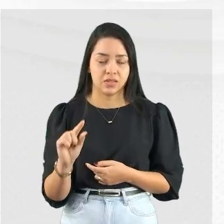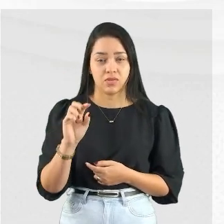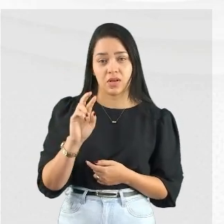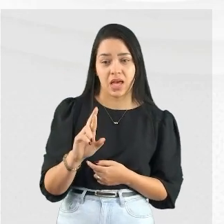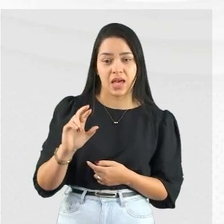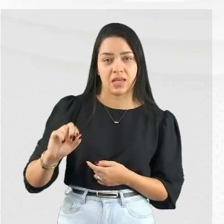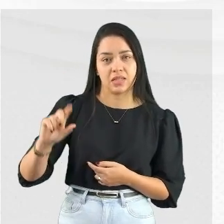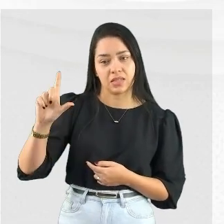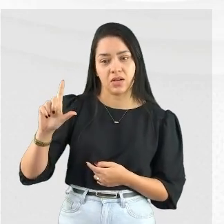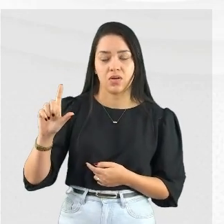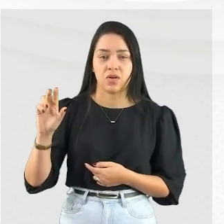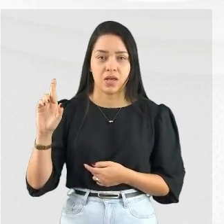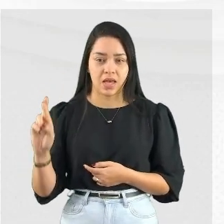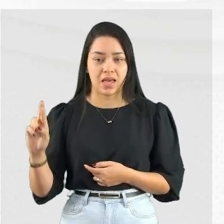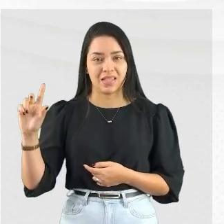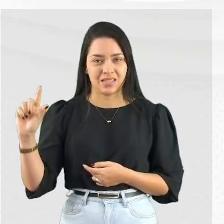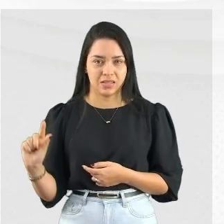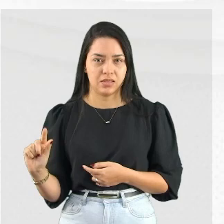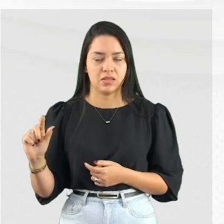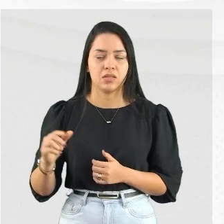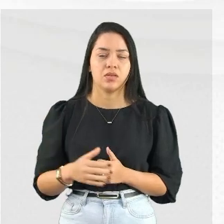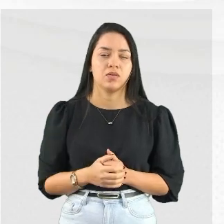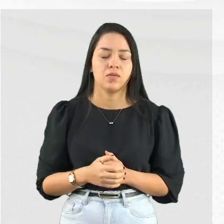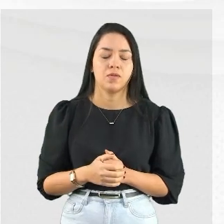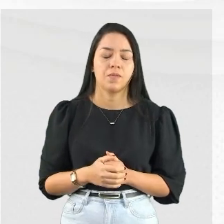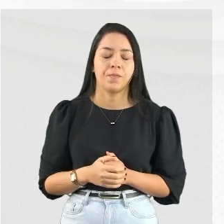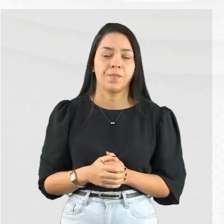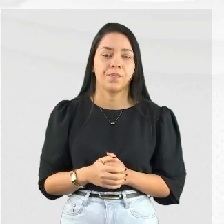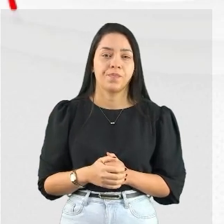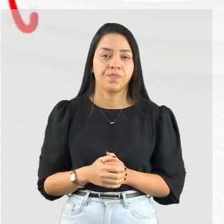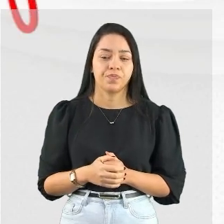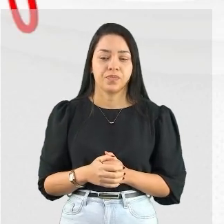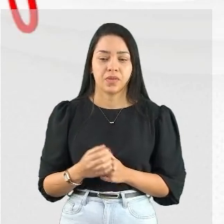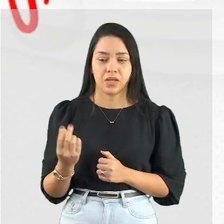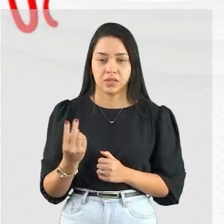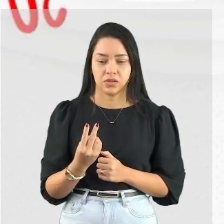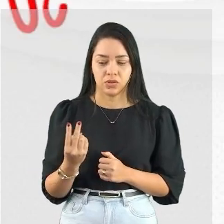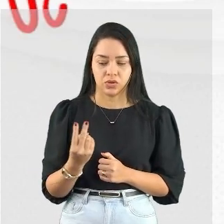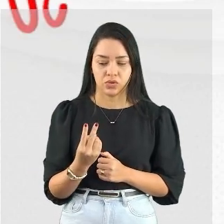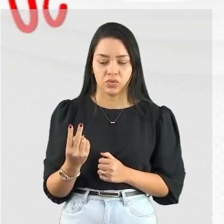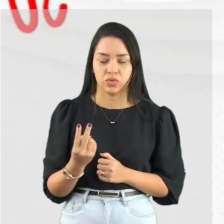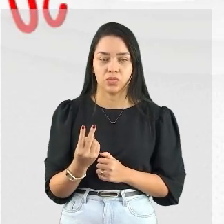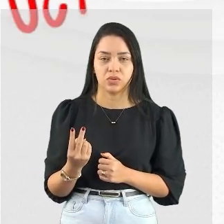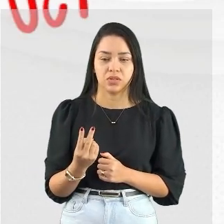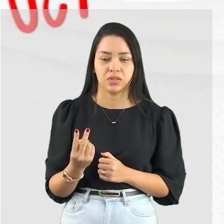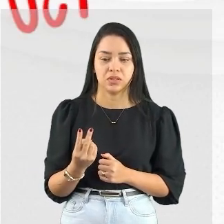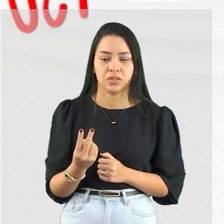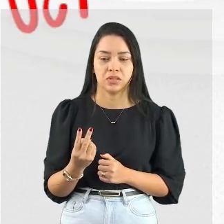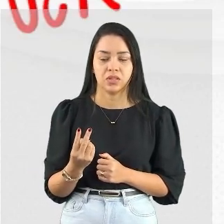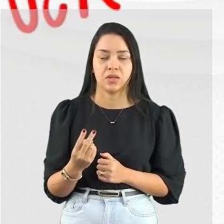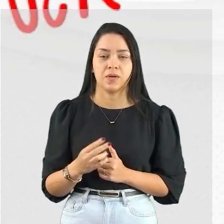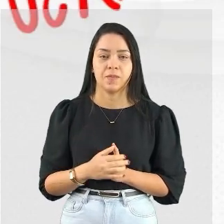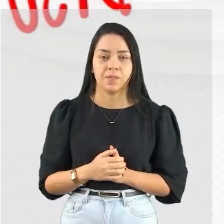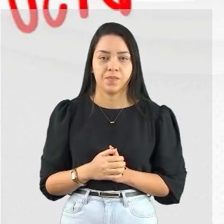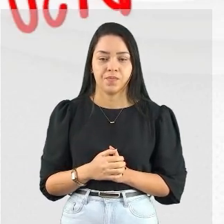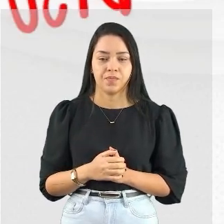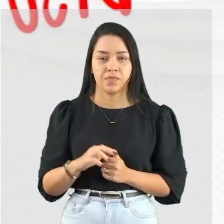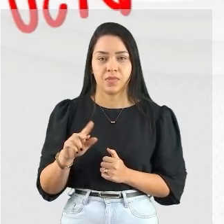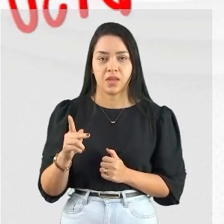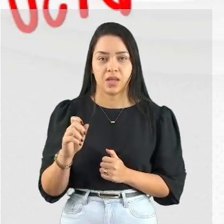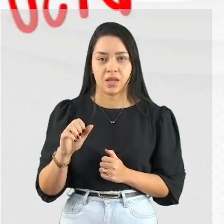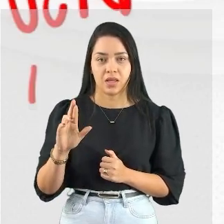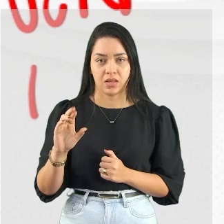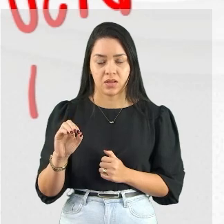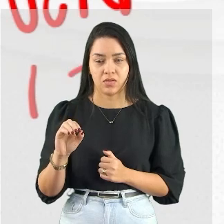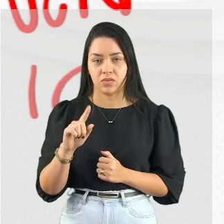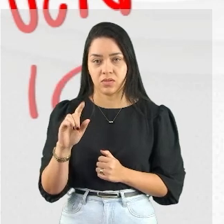Rzão, Rzinho, tá? Eu estou cruzando essas duas gerações aqui heterozigotas.